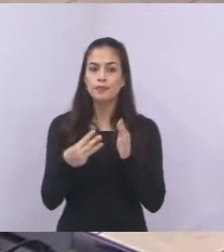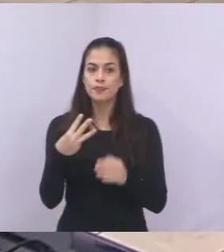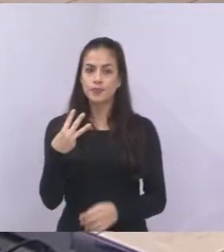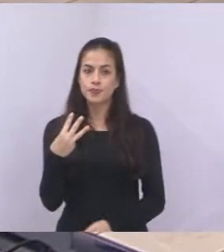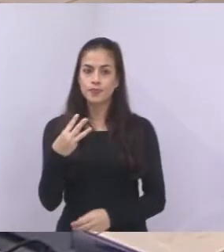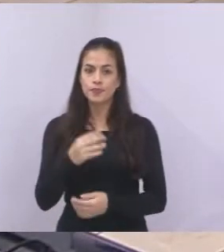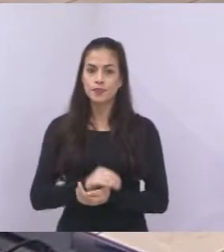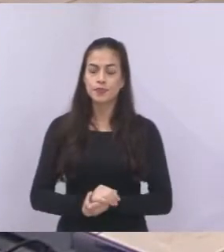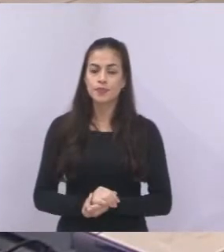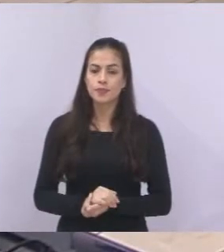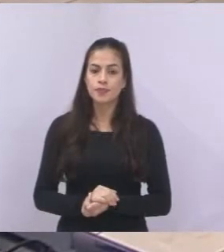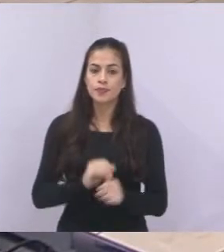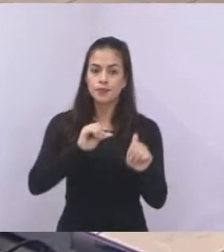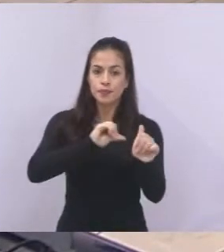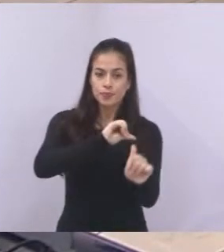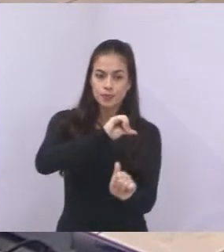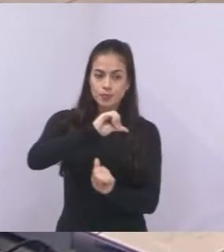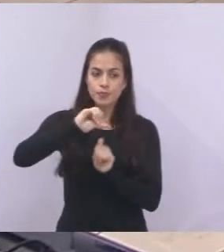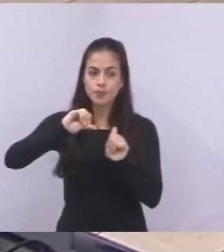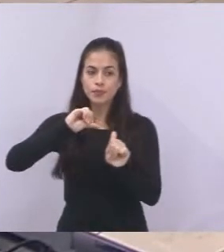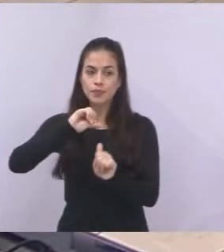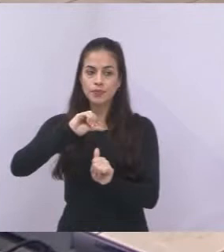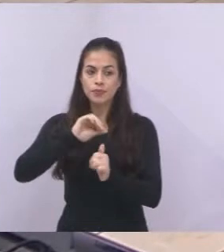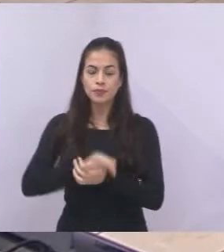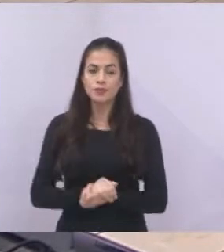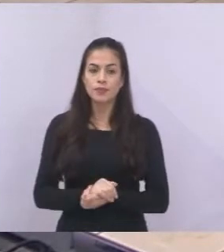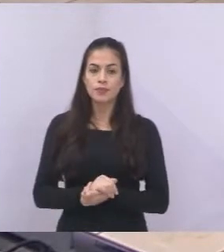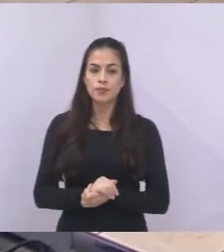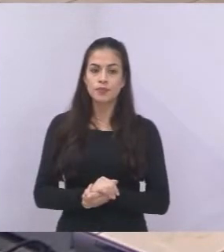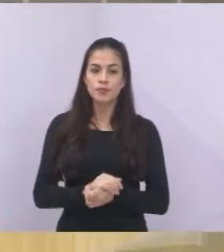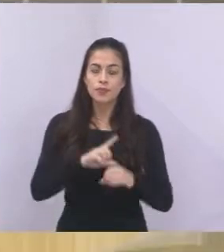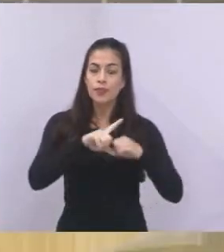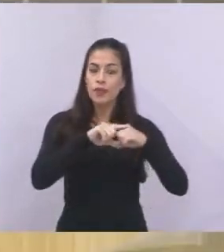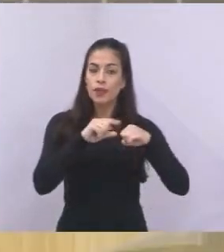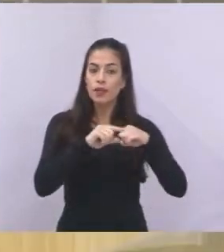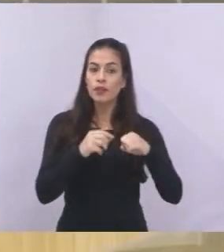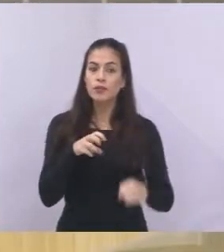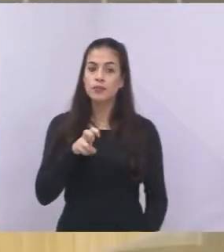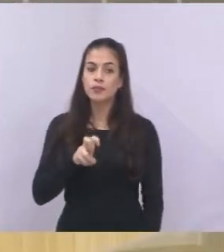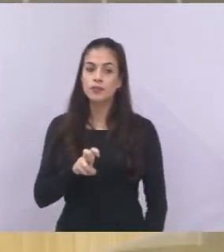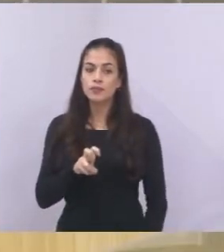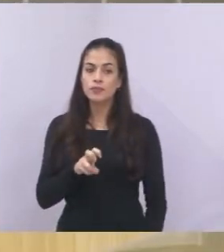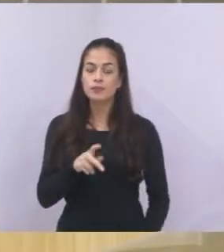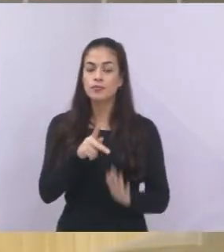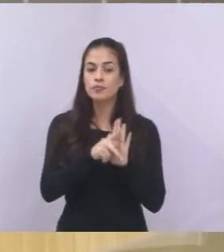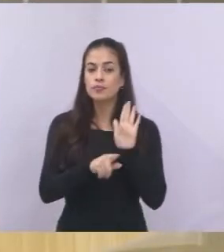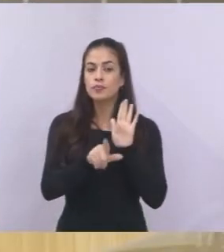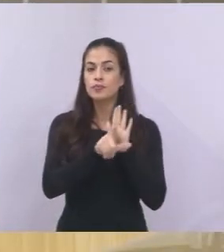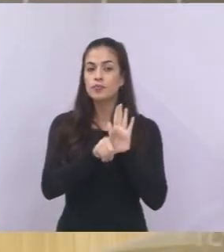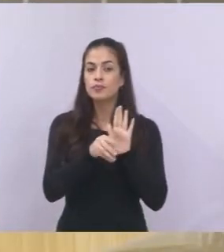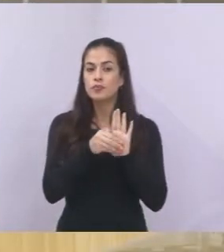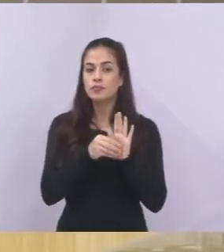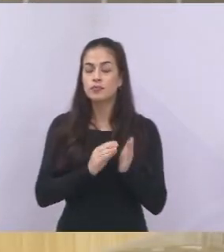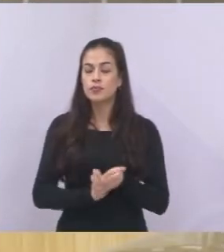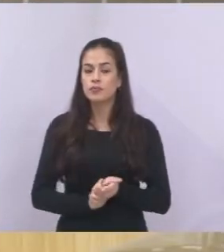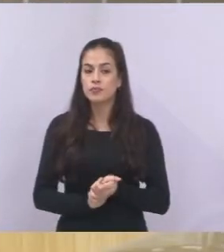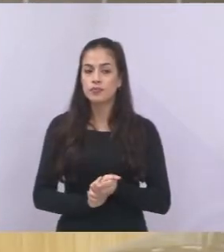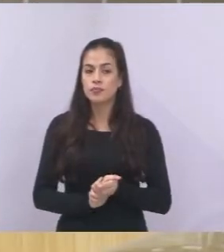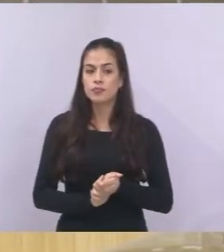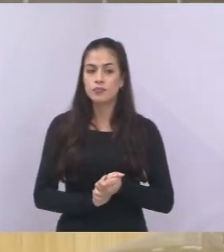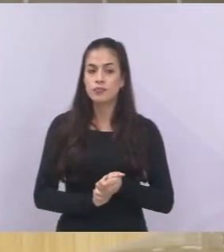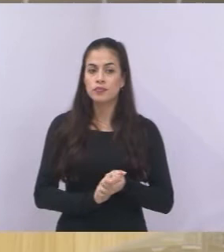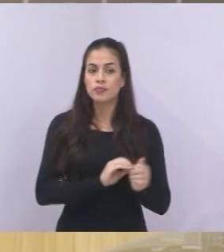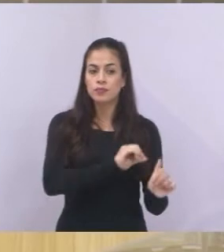a seguinte modificação. Altera o parágrafo 5º do artigo 31 do projeto de lei complementar, que passa a constar a seguinte